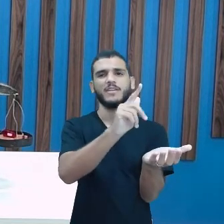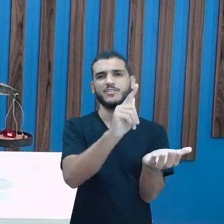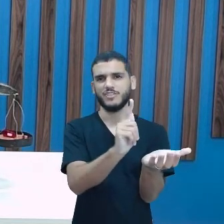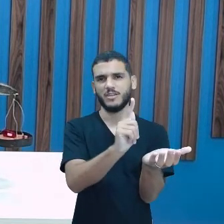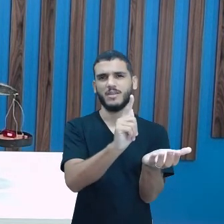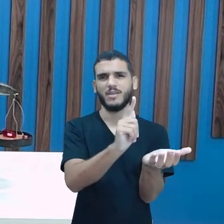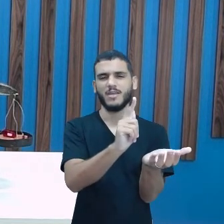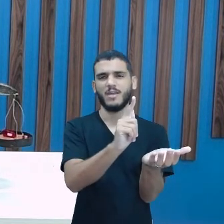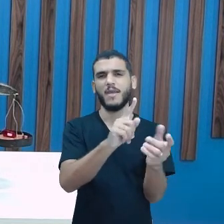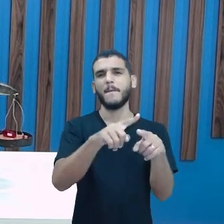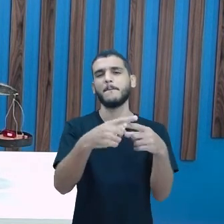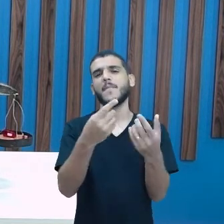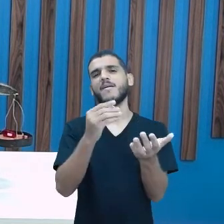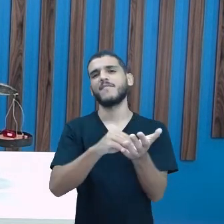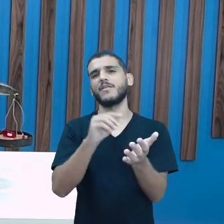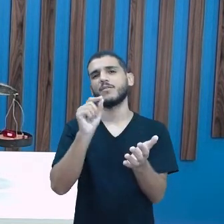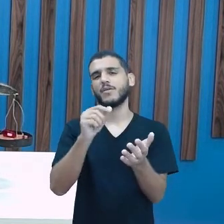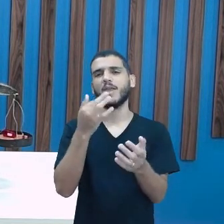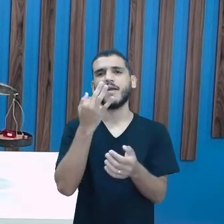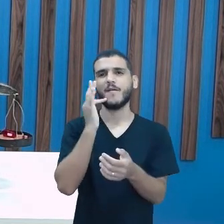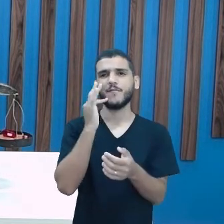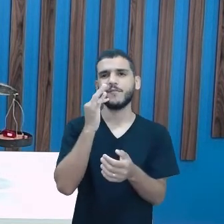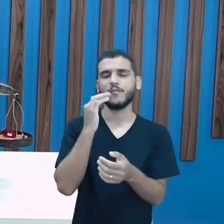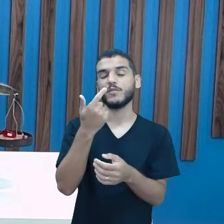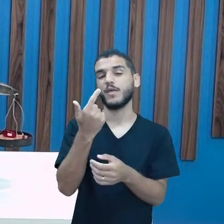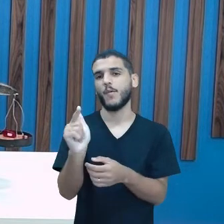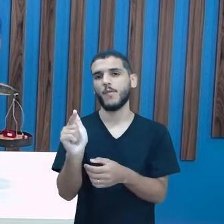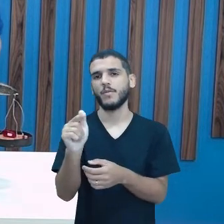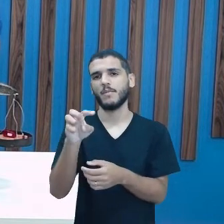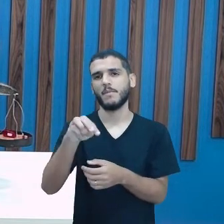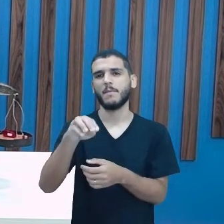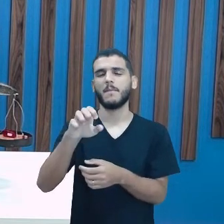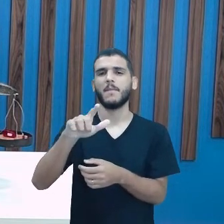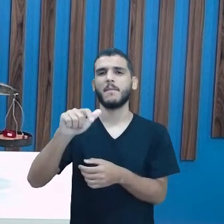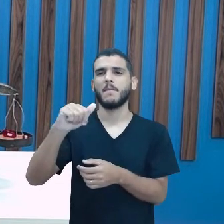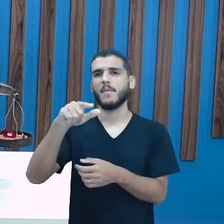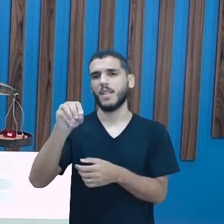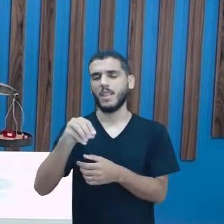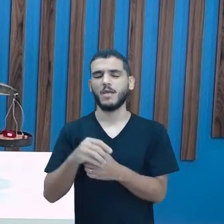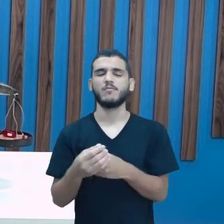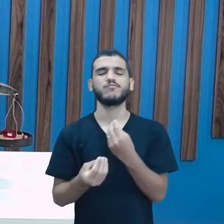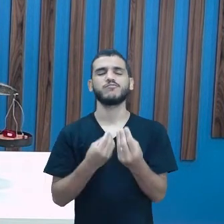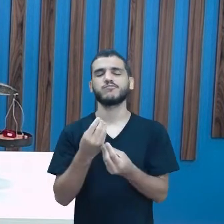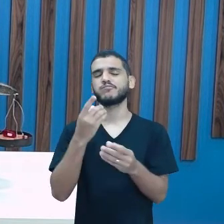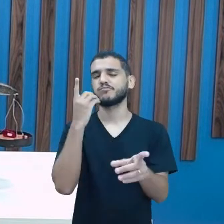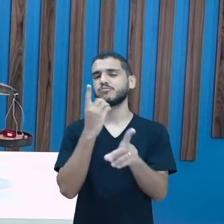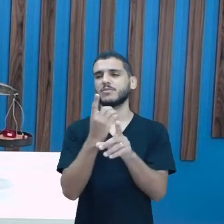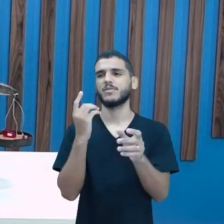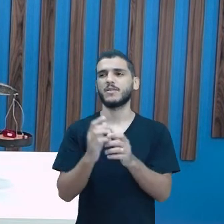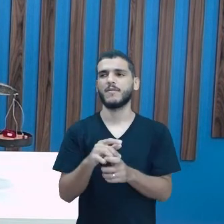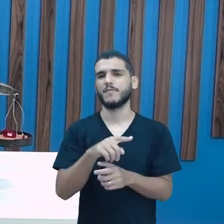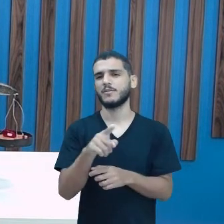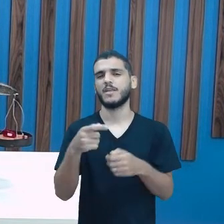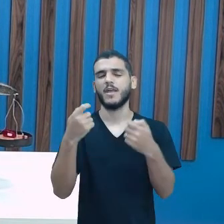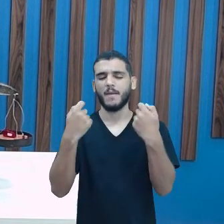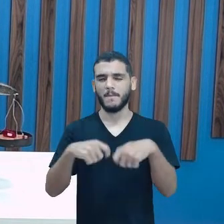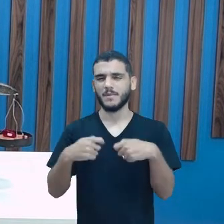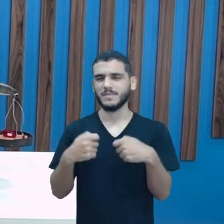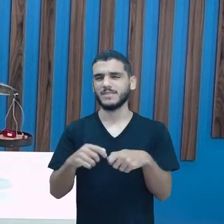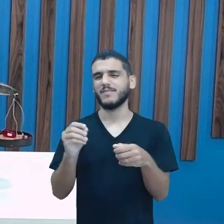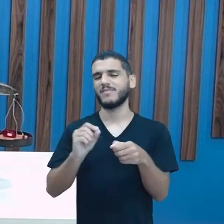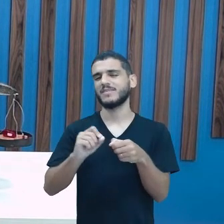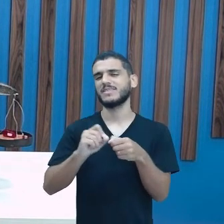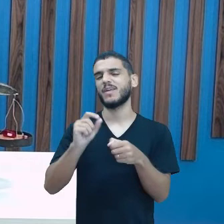descobrir? Eu já trouxe, inclusive, uma situação dessa logo no início da aula. Você precisa aí fazer o